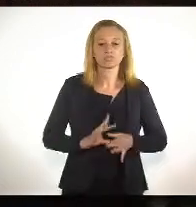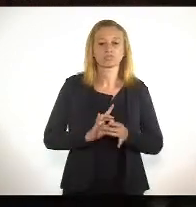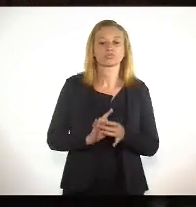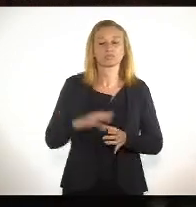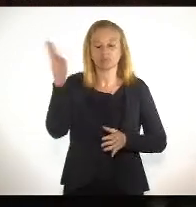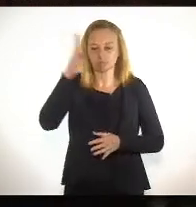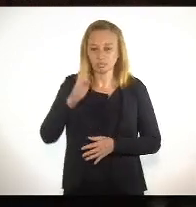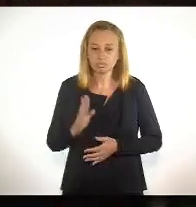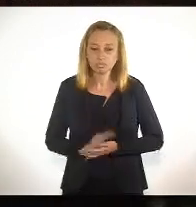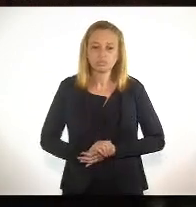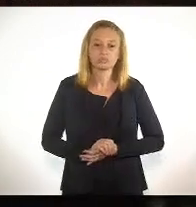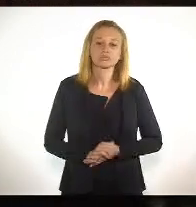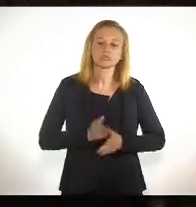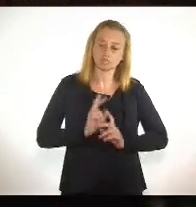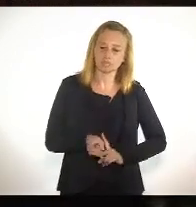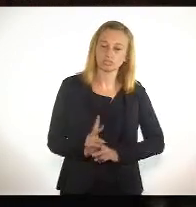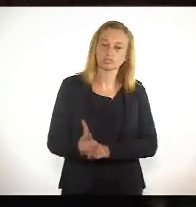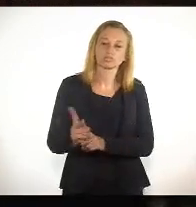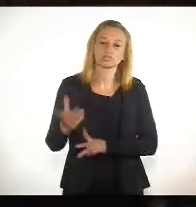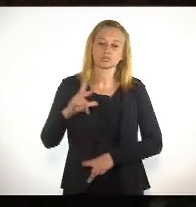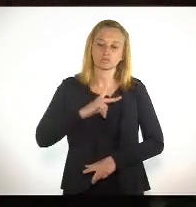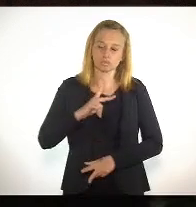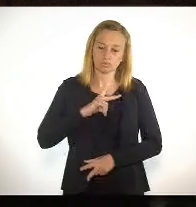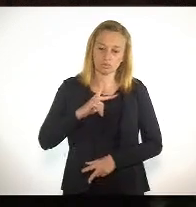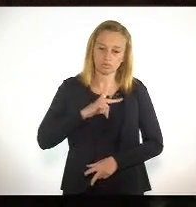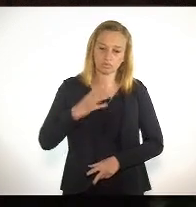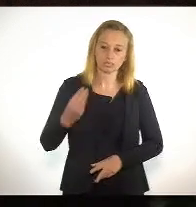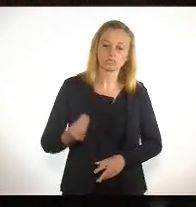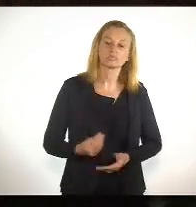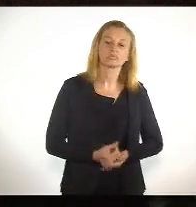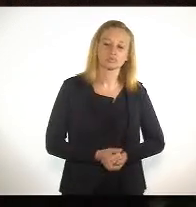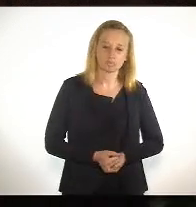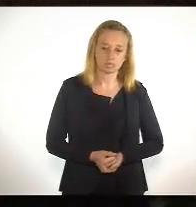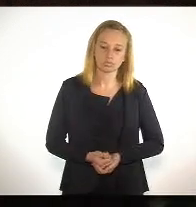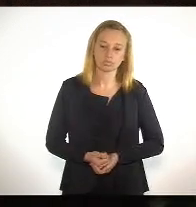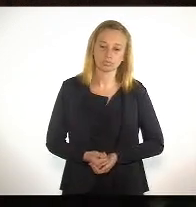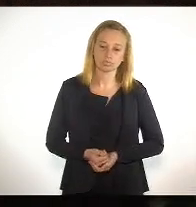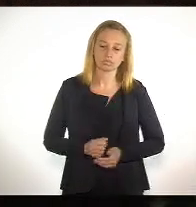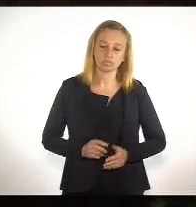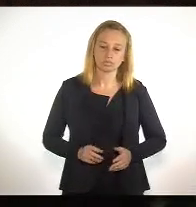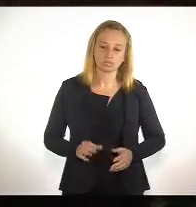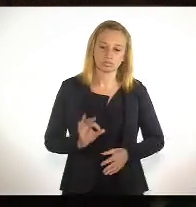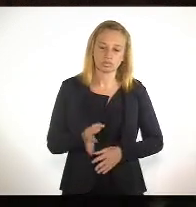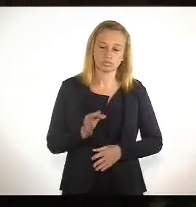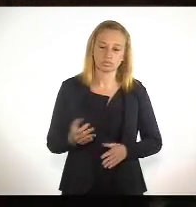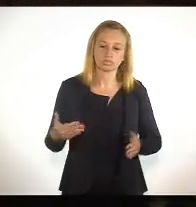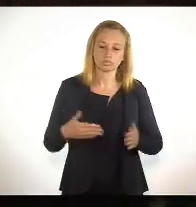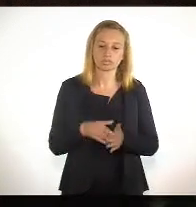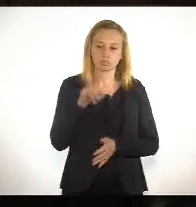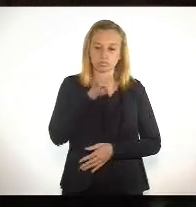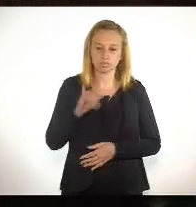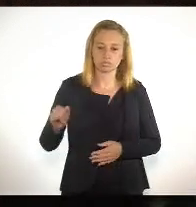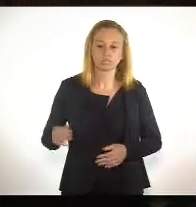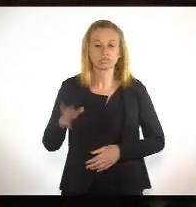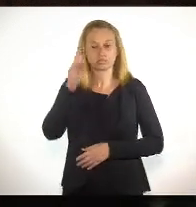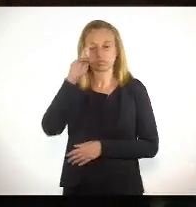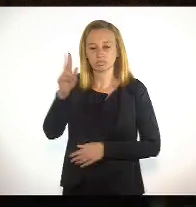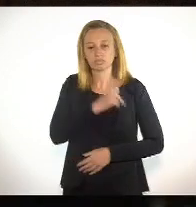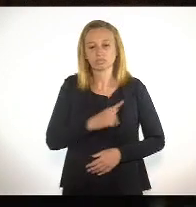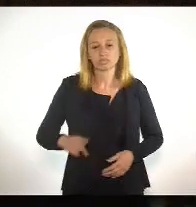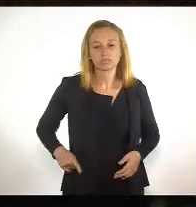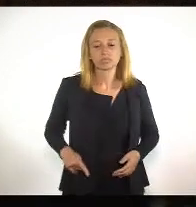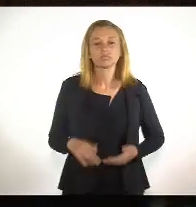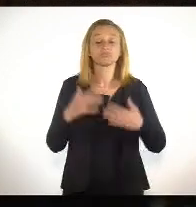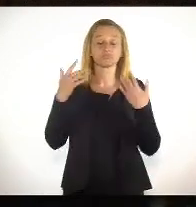Brasil seguisse com seus próprios pés para que chegássemos até os dias de hoje. Senhora presidente,